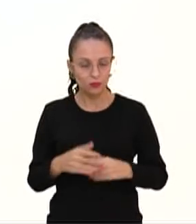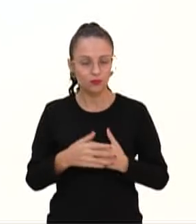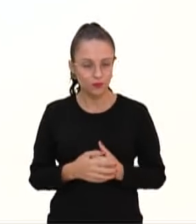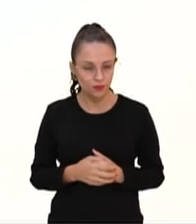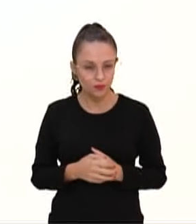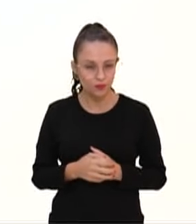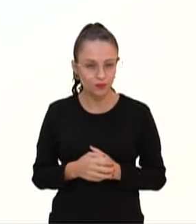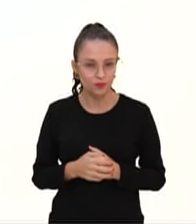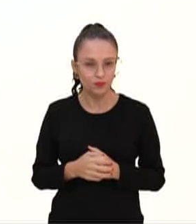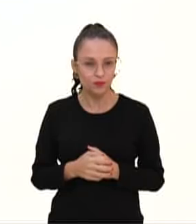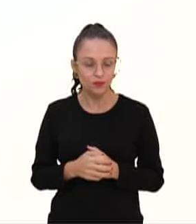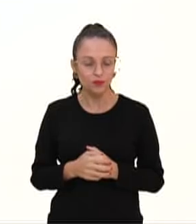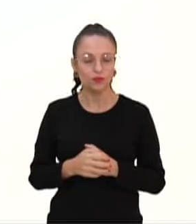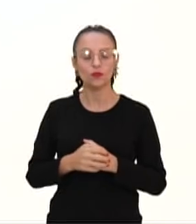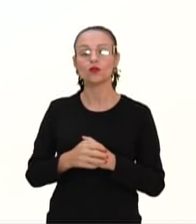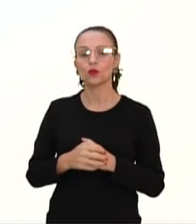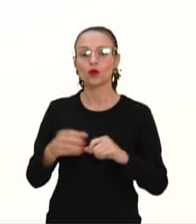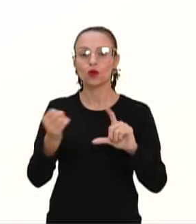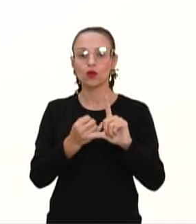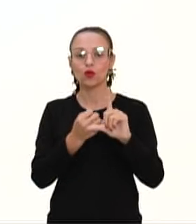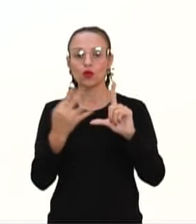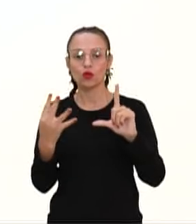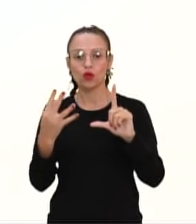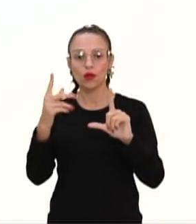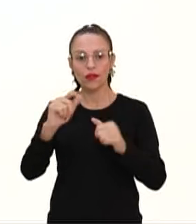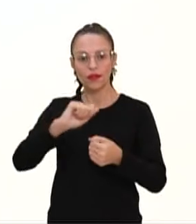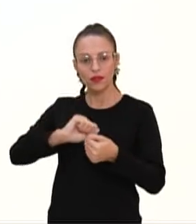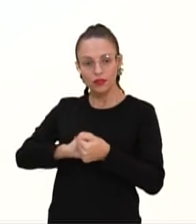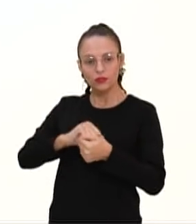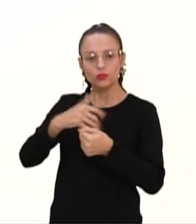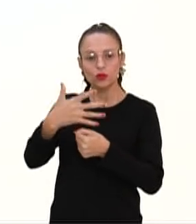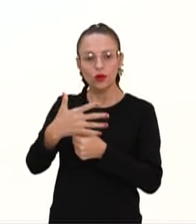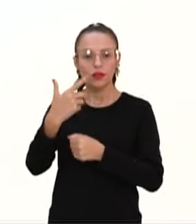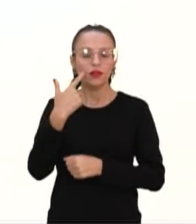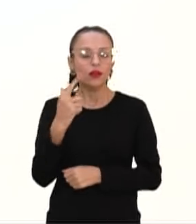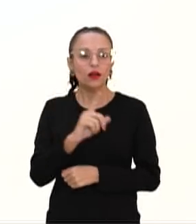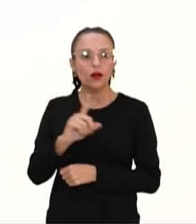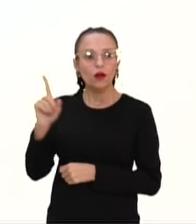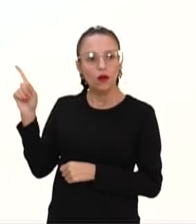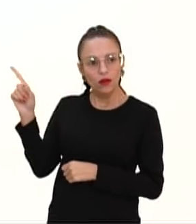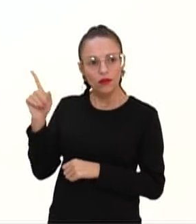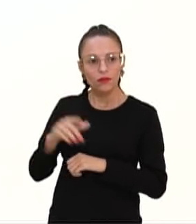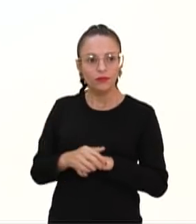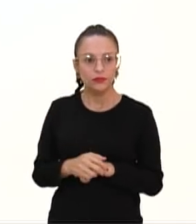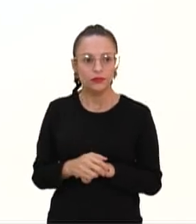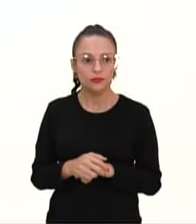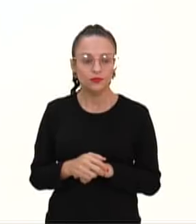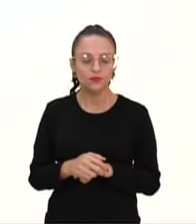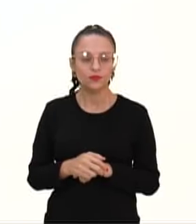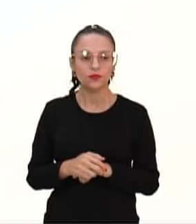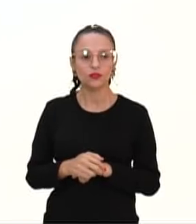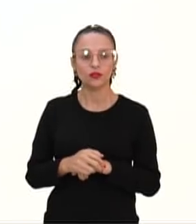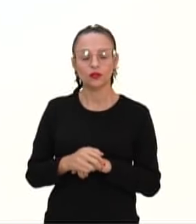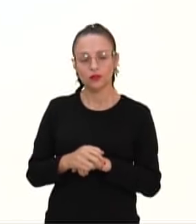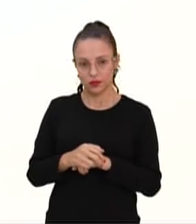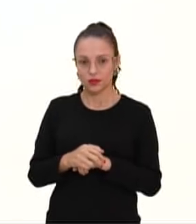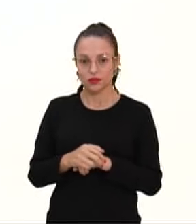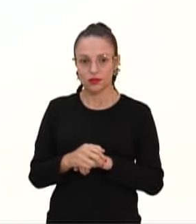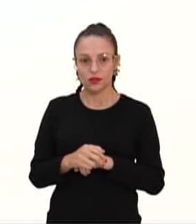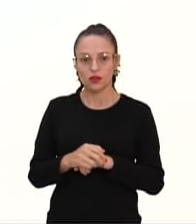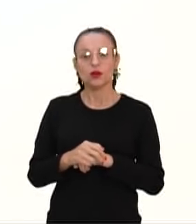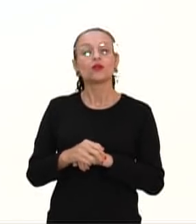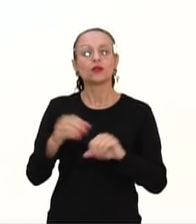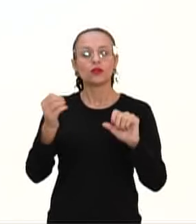log está no expoente de uma potência. O log no expoente, olha só, log de B na base